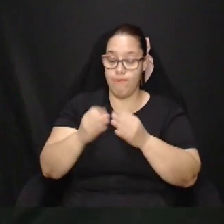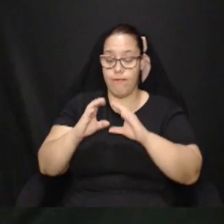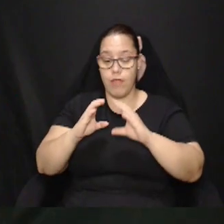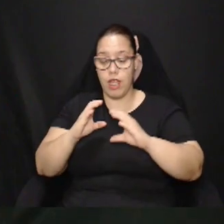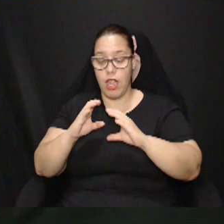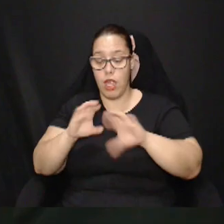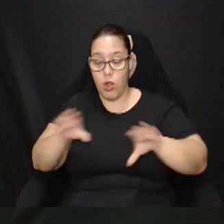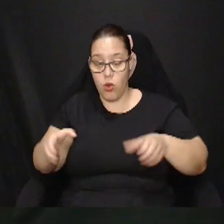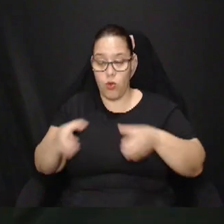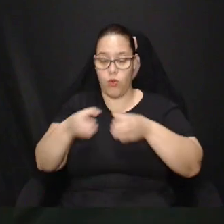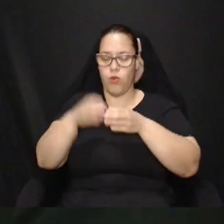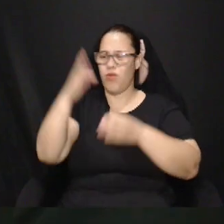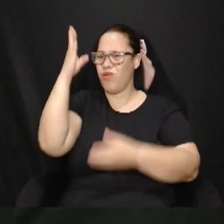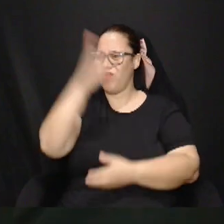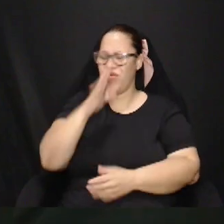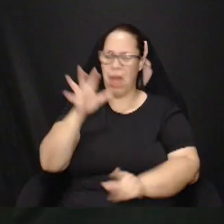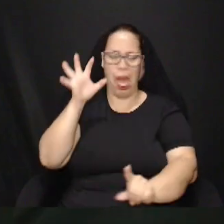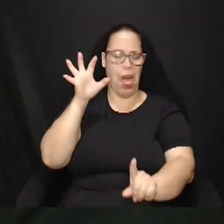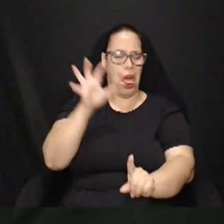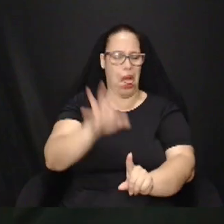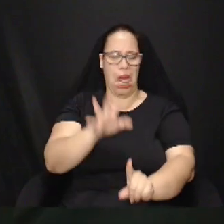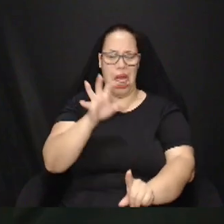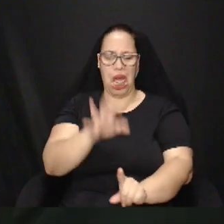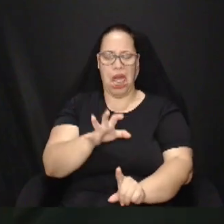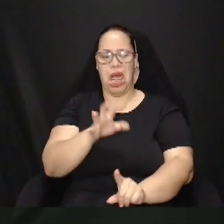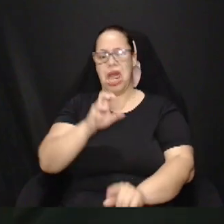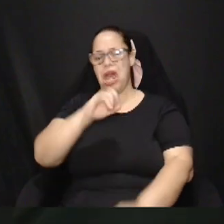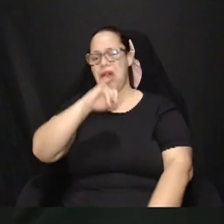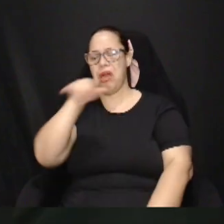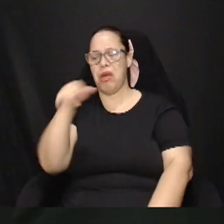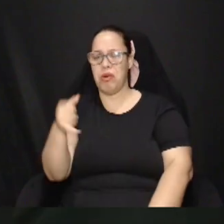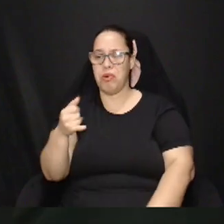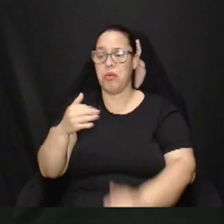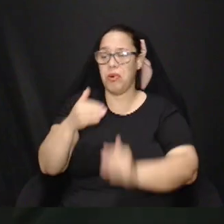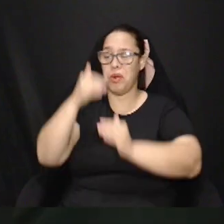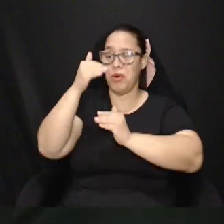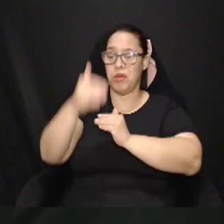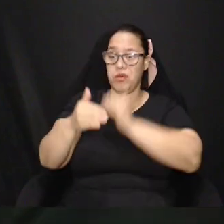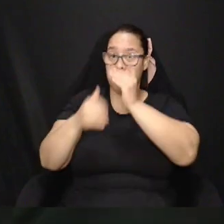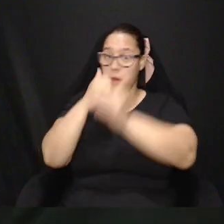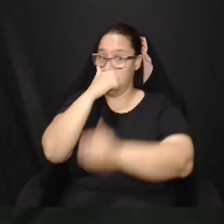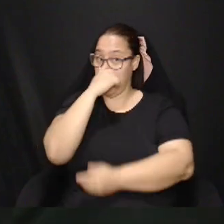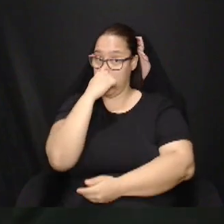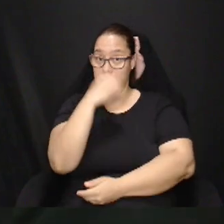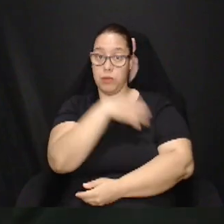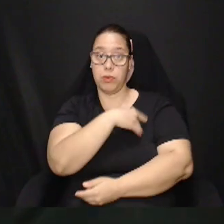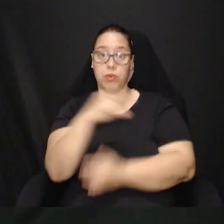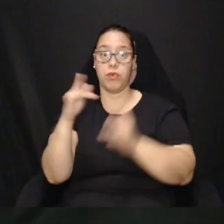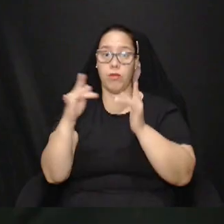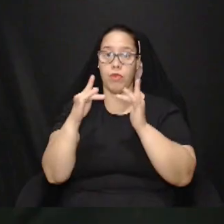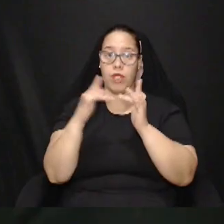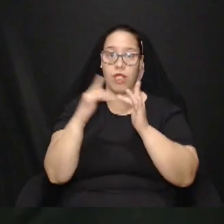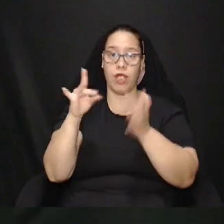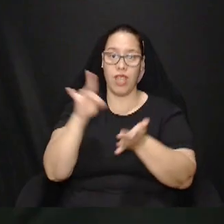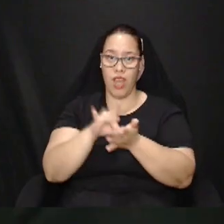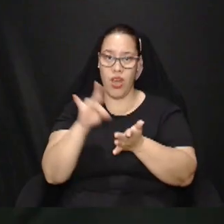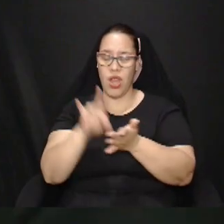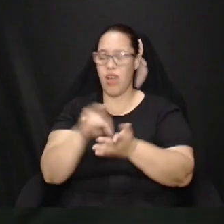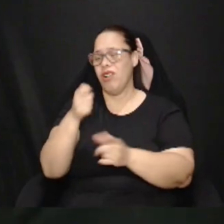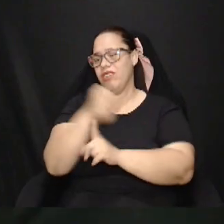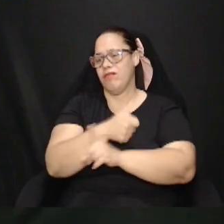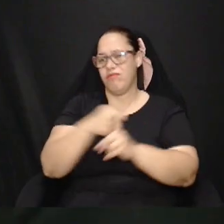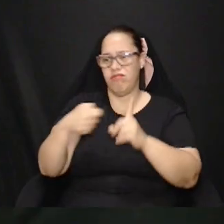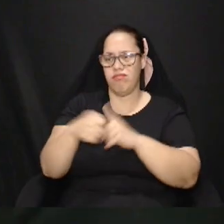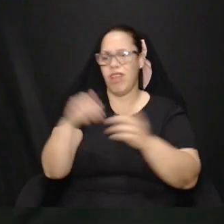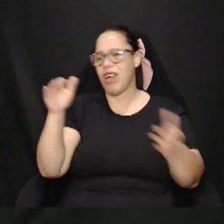uma pressão muito forte pela continuidade da linhagem, né? A figura do filho ainda está ligada à validação social, ao